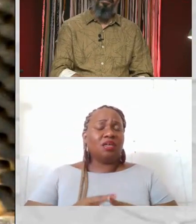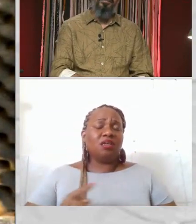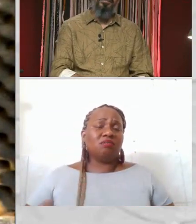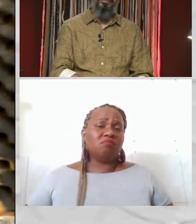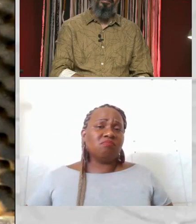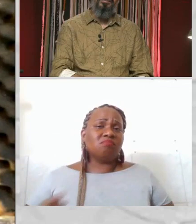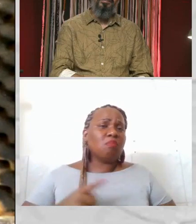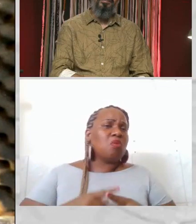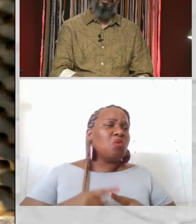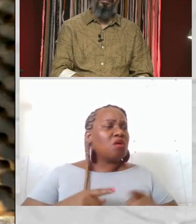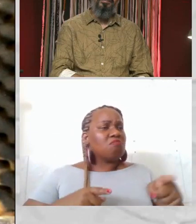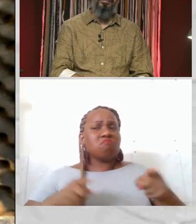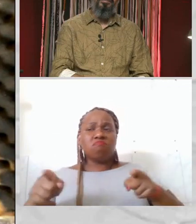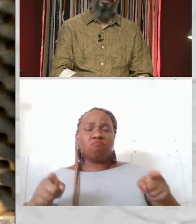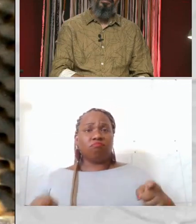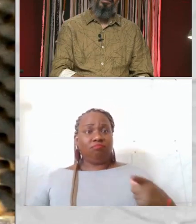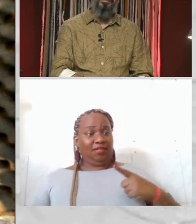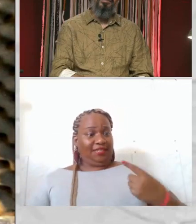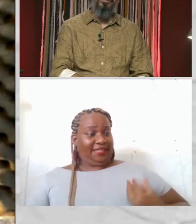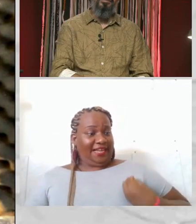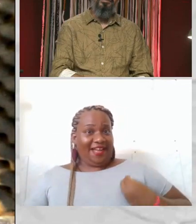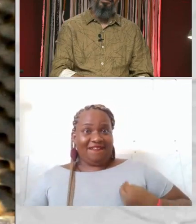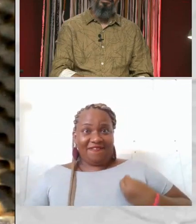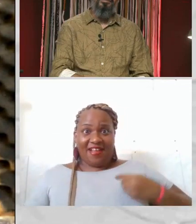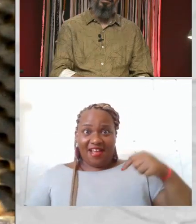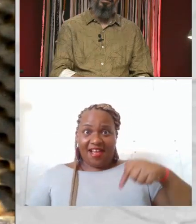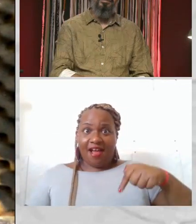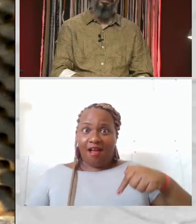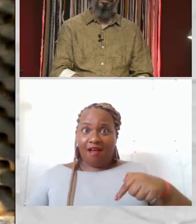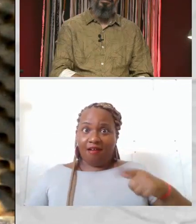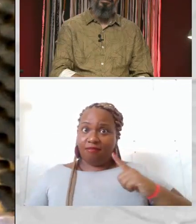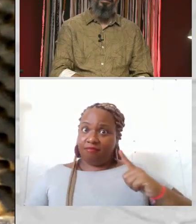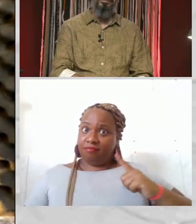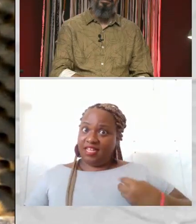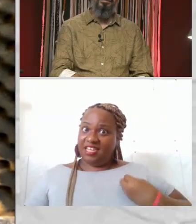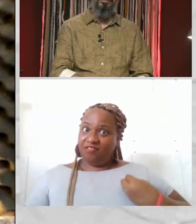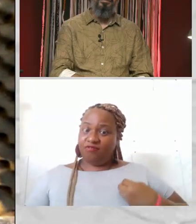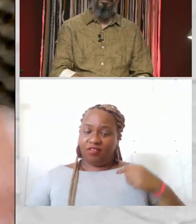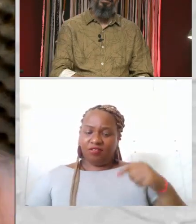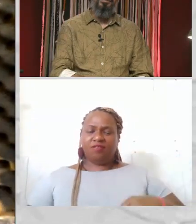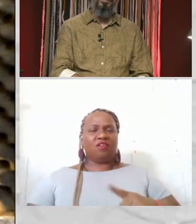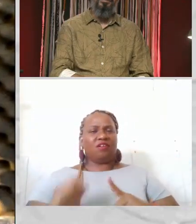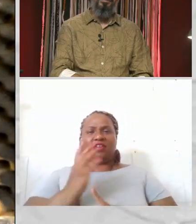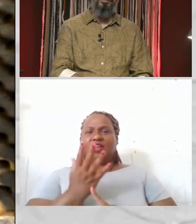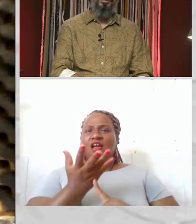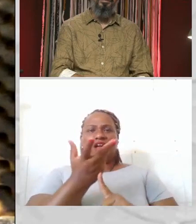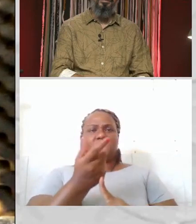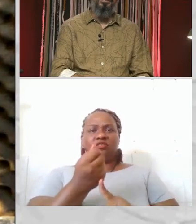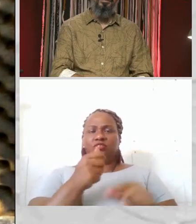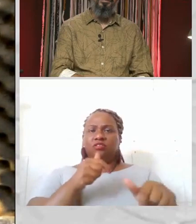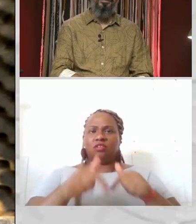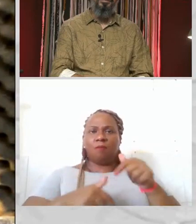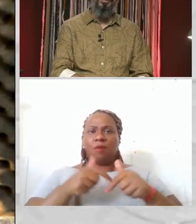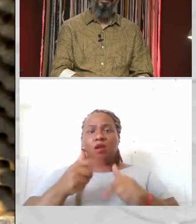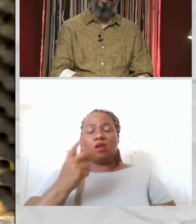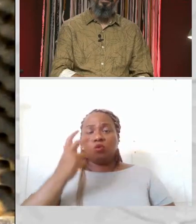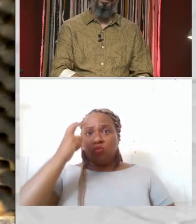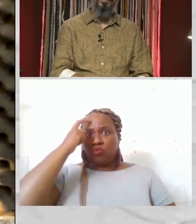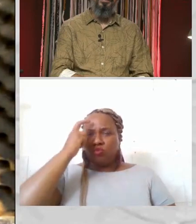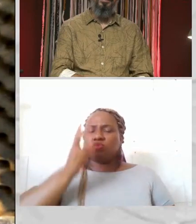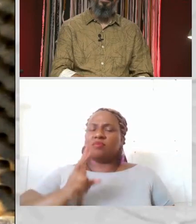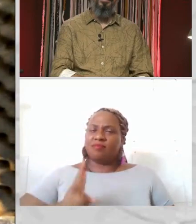daquilo? Nós estamos vivos. Nós estamos vivos, fazendo arte, fazendo cultura. E vamos continuar